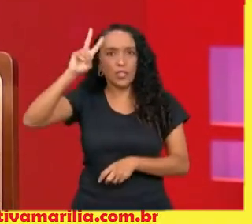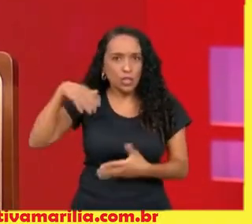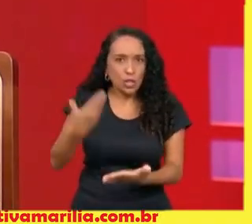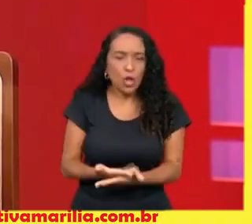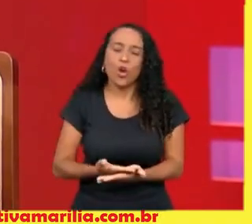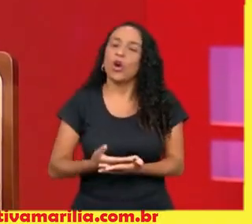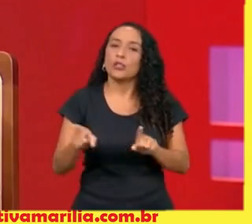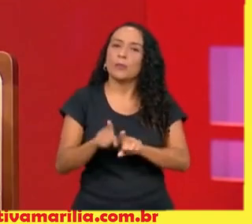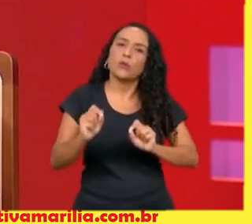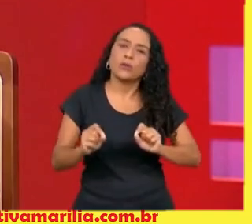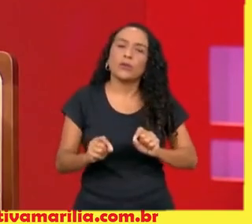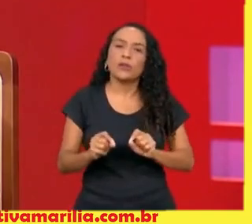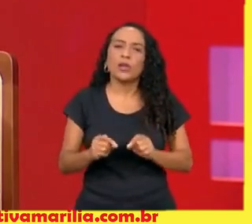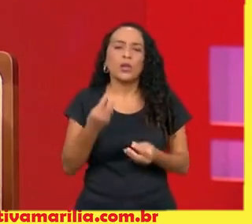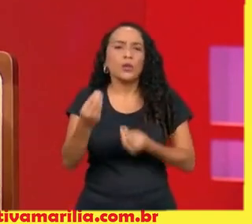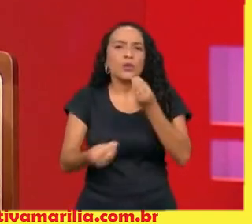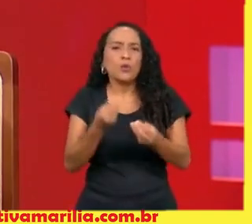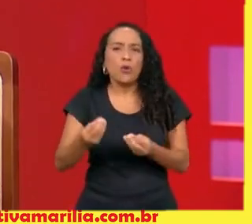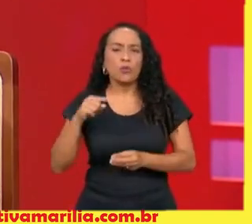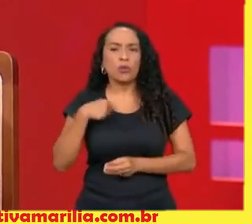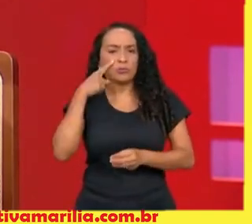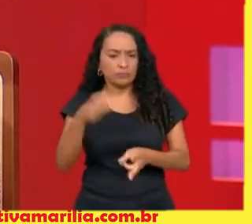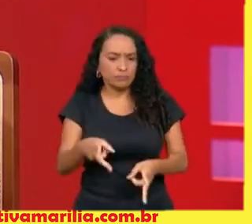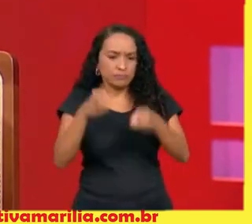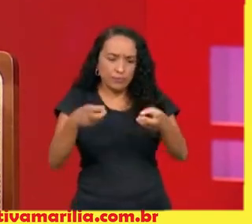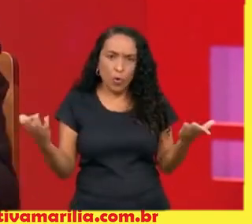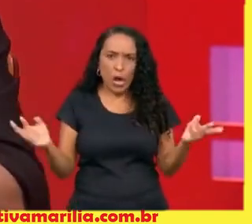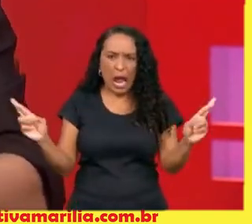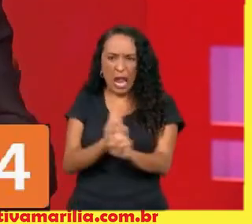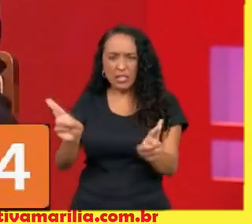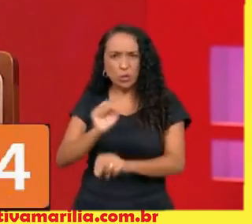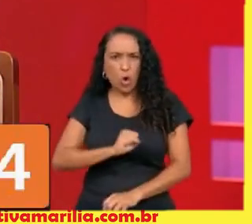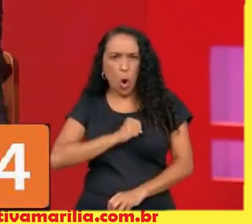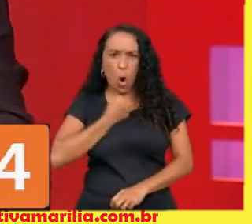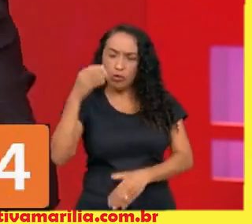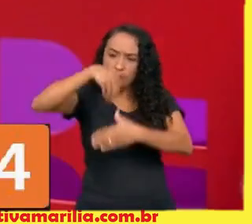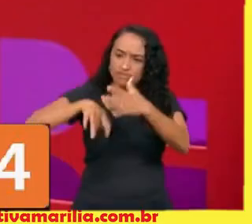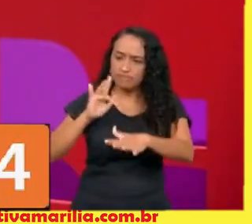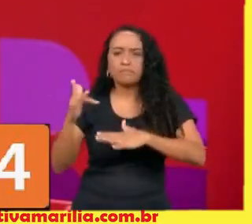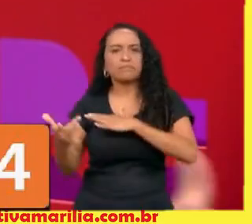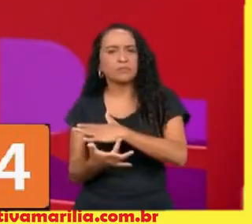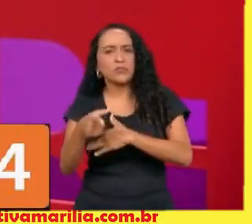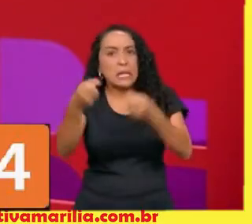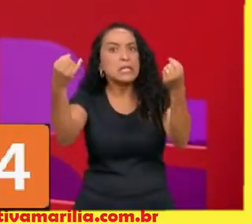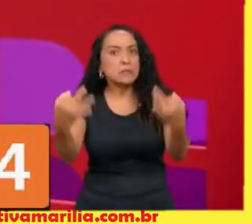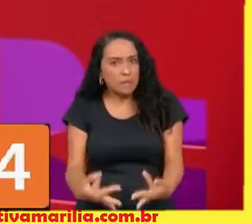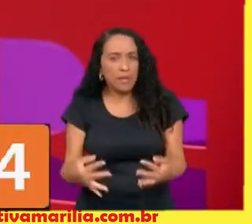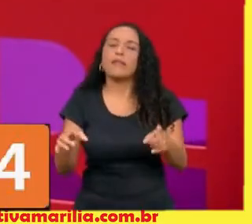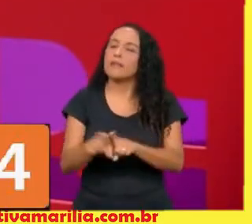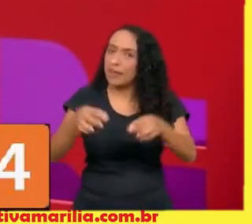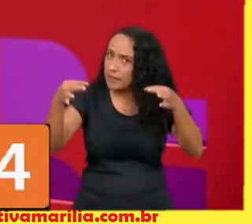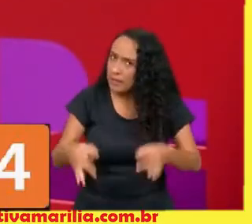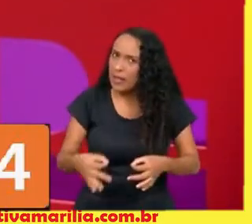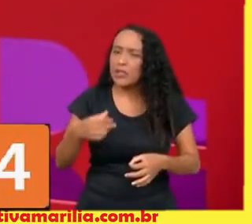própria história, a maneira como a gente enxerga hoje essas relações de ódio nas redes sociais também, né? E você fala muito disso, eu falei com